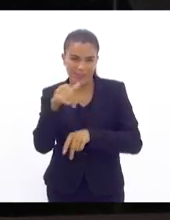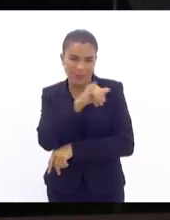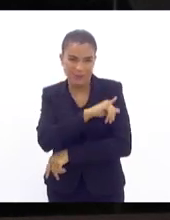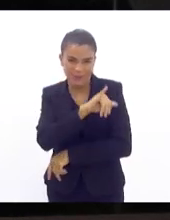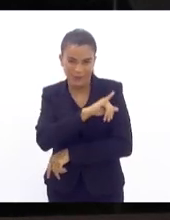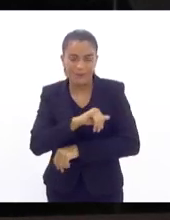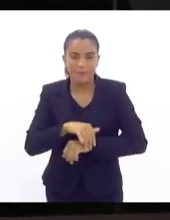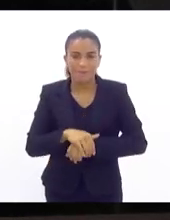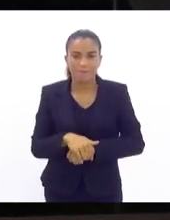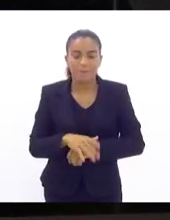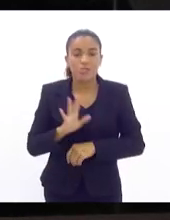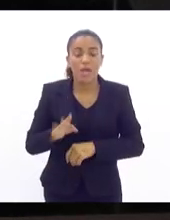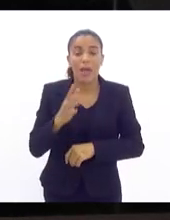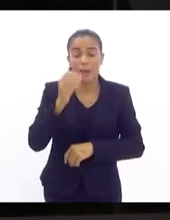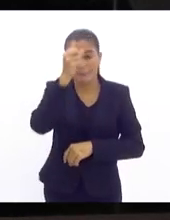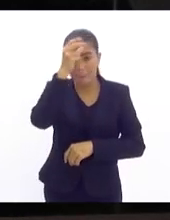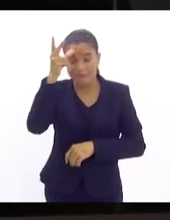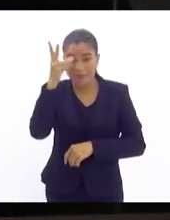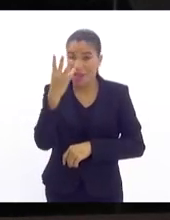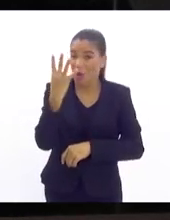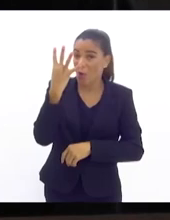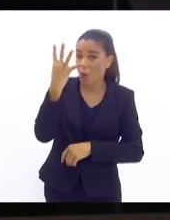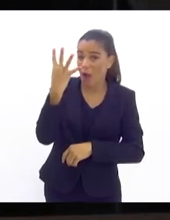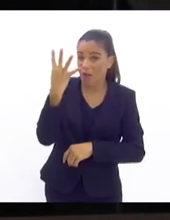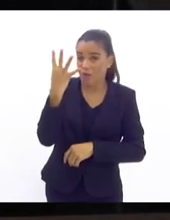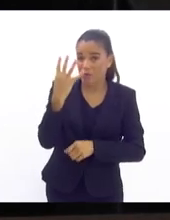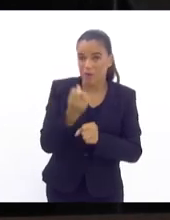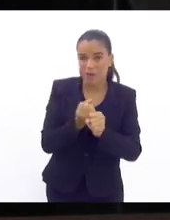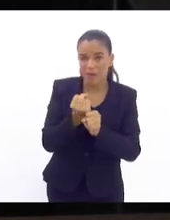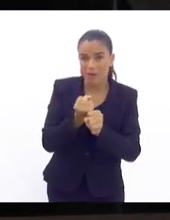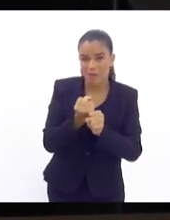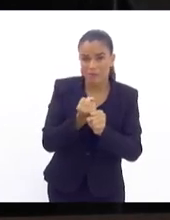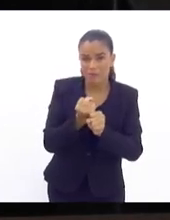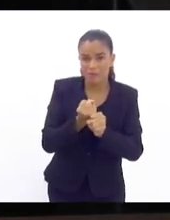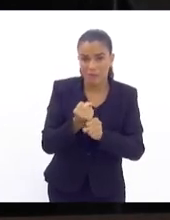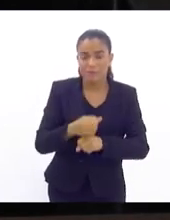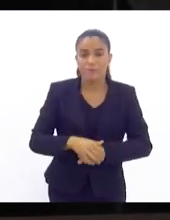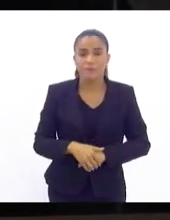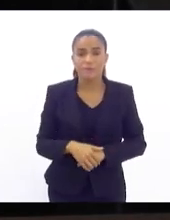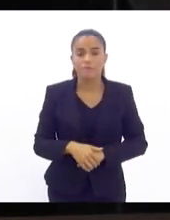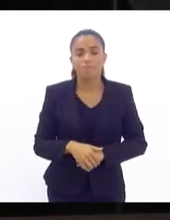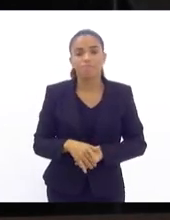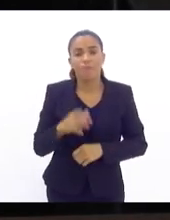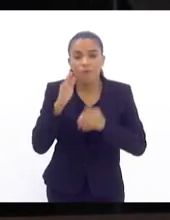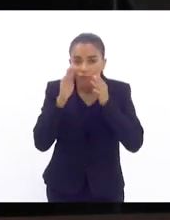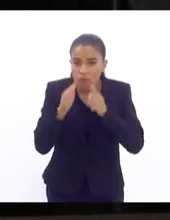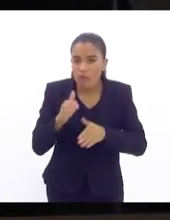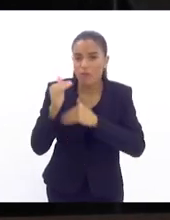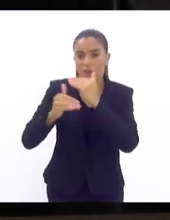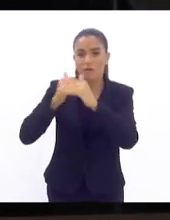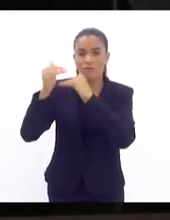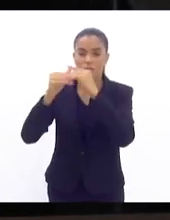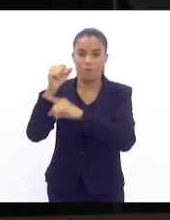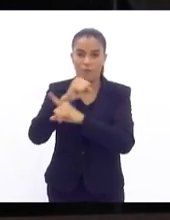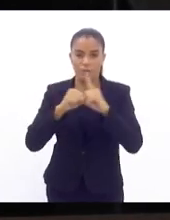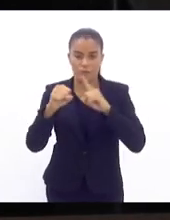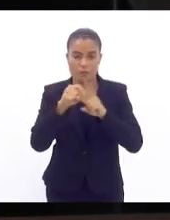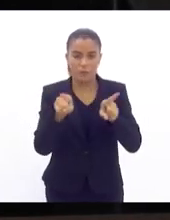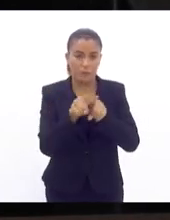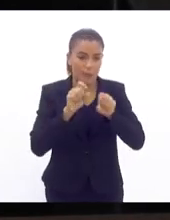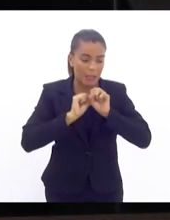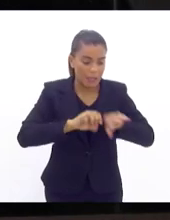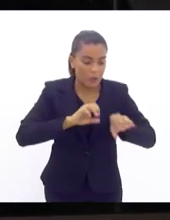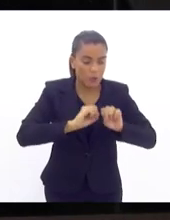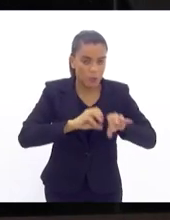4 mandatos, nós realizamos um trabalho muito forte, voltado para o desenvolvimento social e